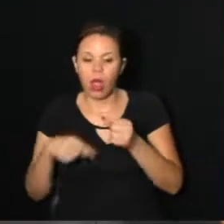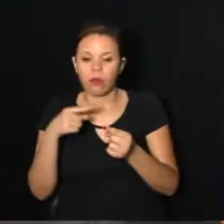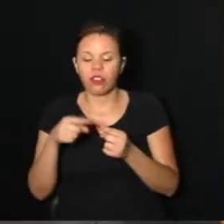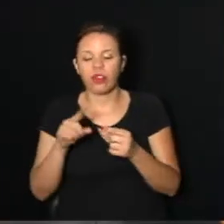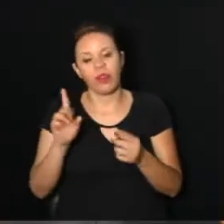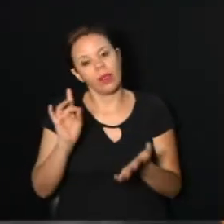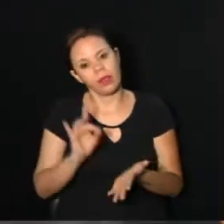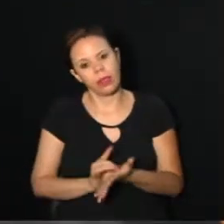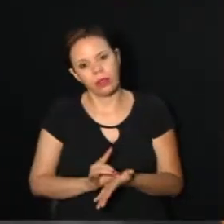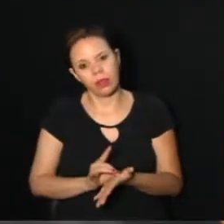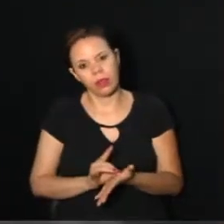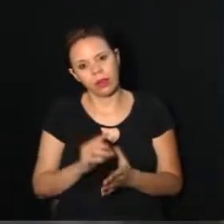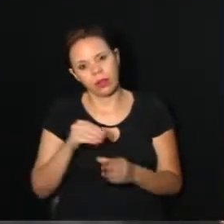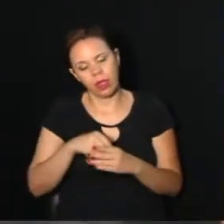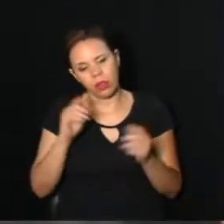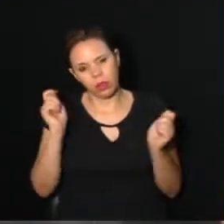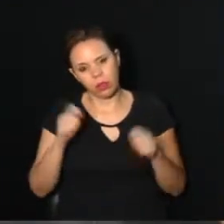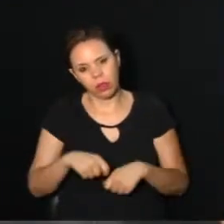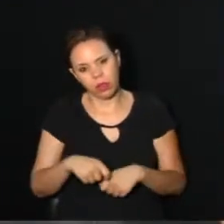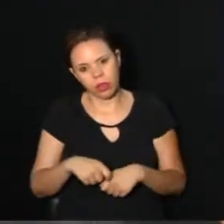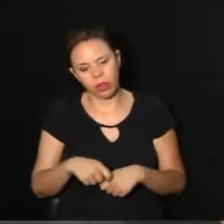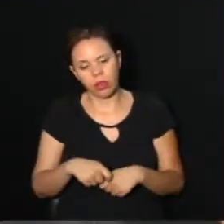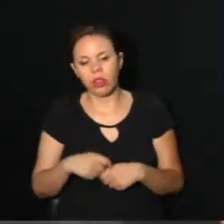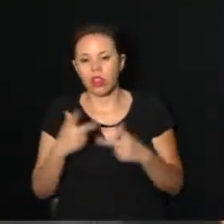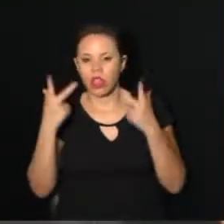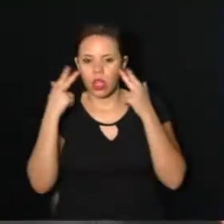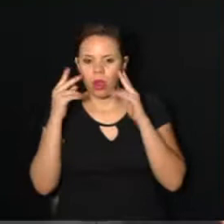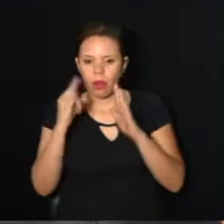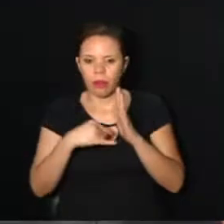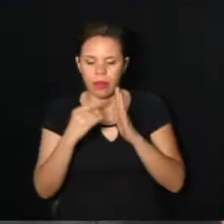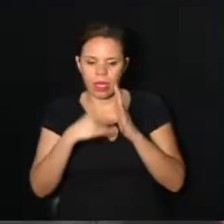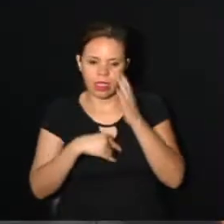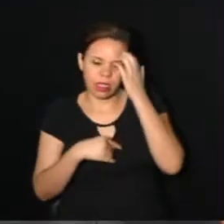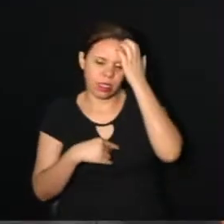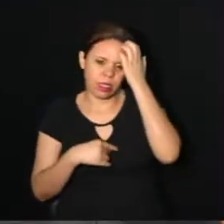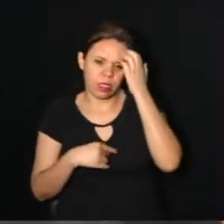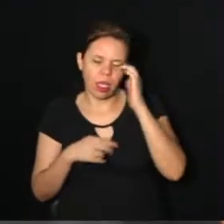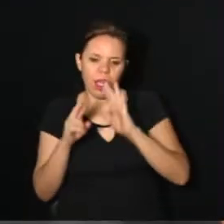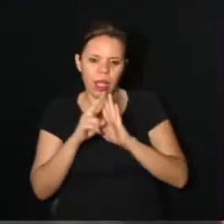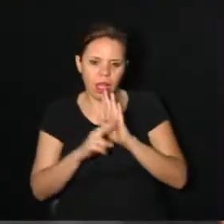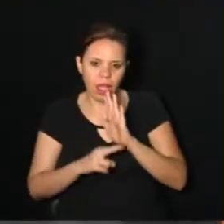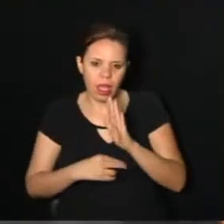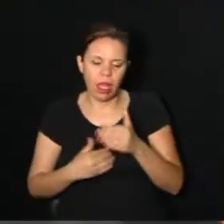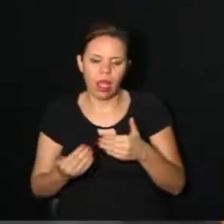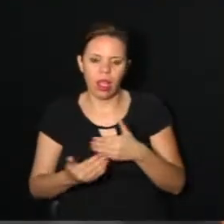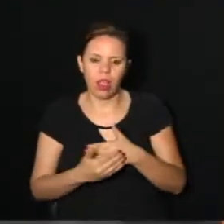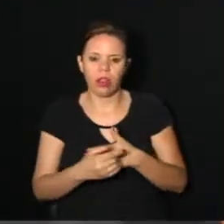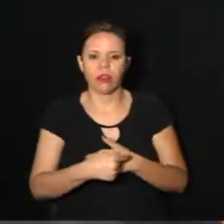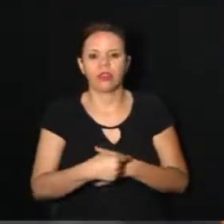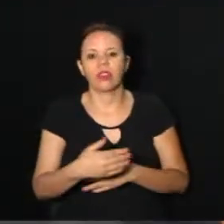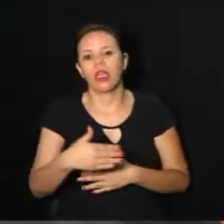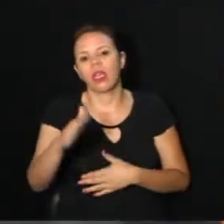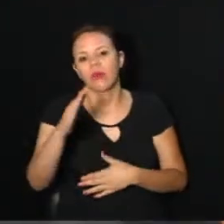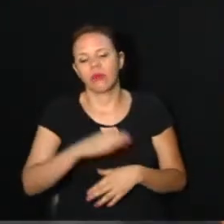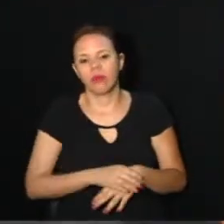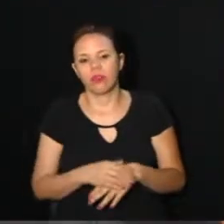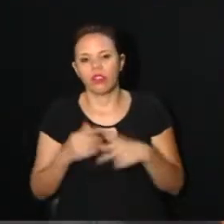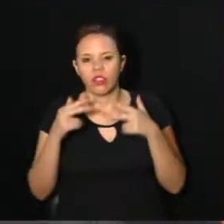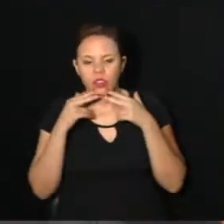realmente, dentro do possível, normalizar, né, os tempos modernos, a